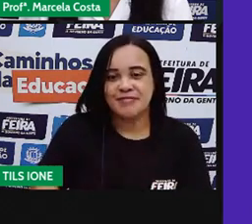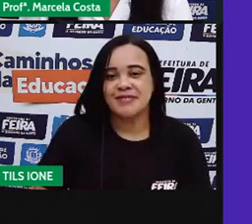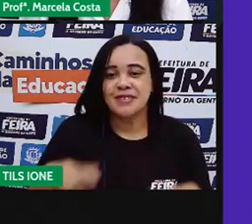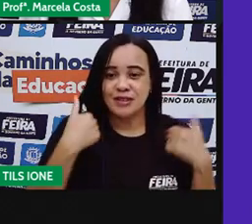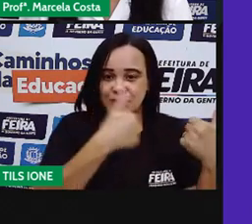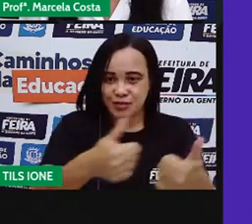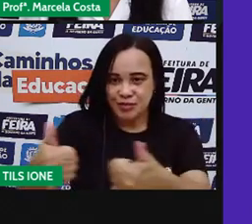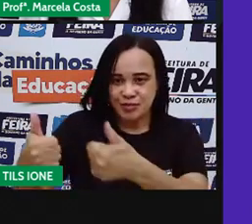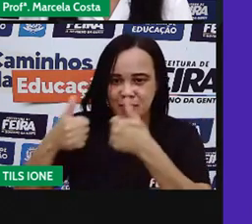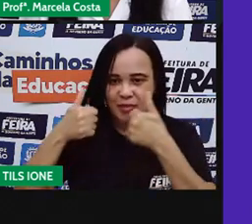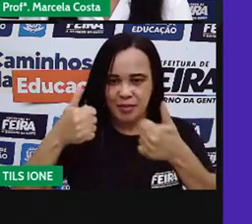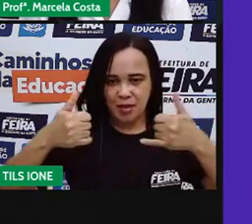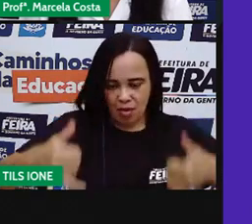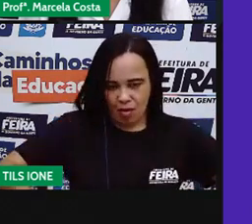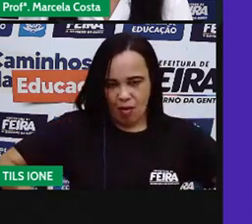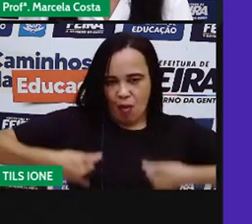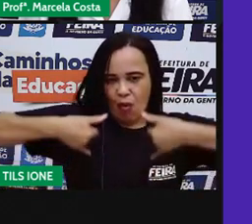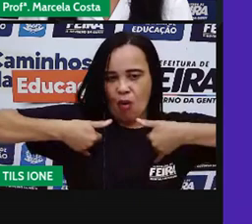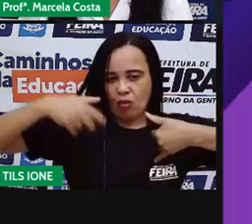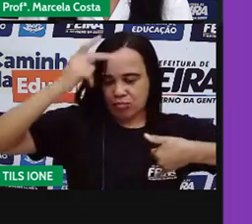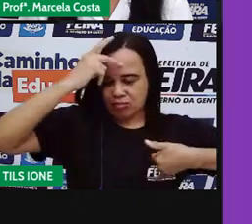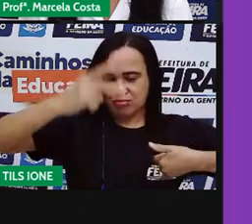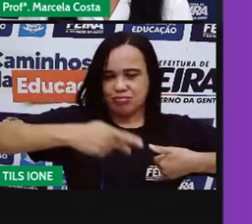Tudo bem ter orgulho da gente mesmo.